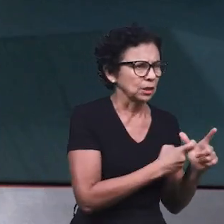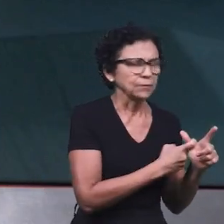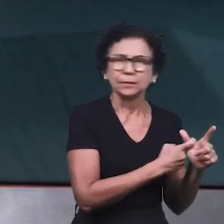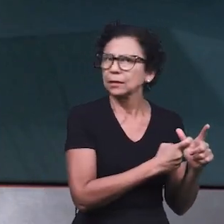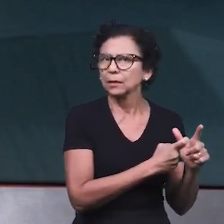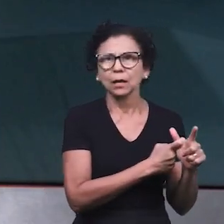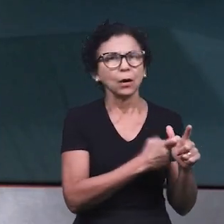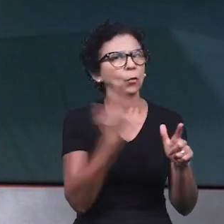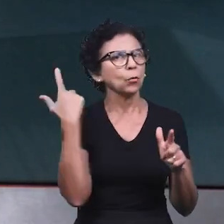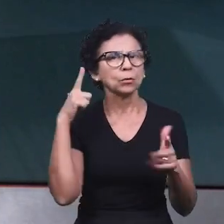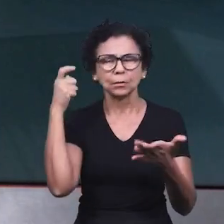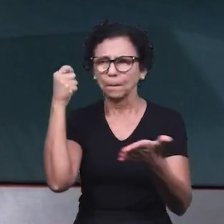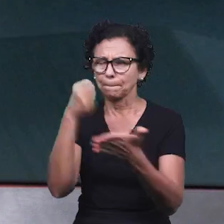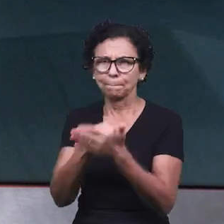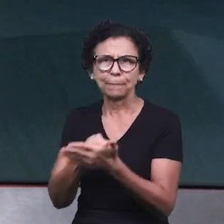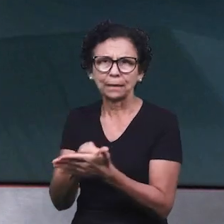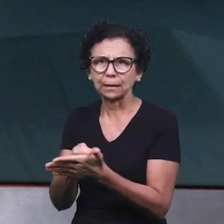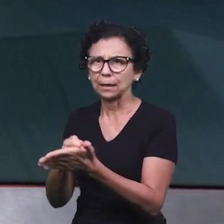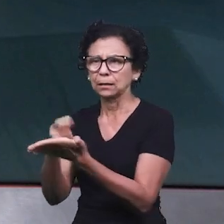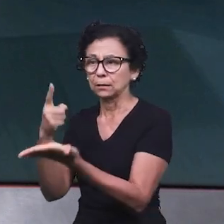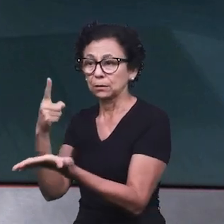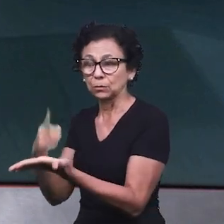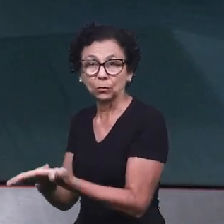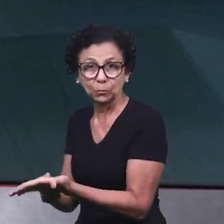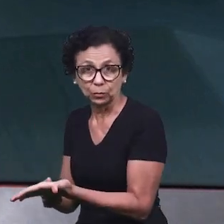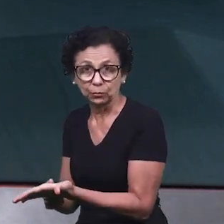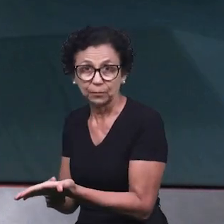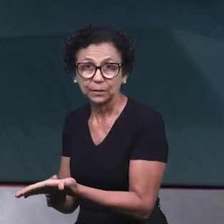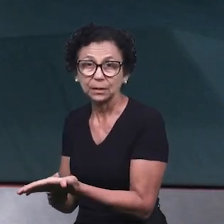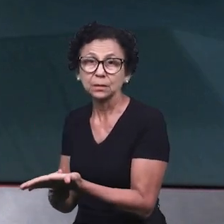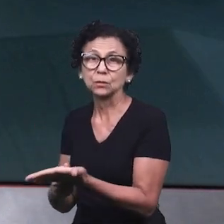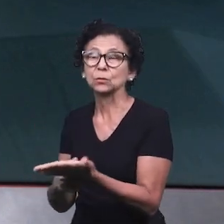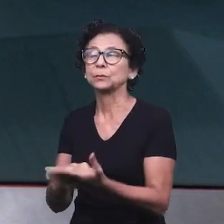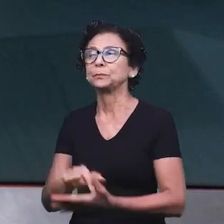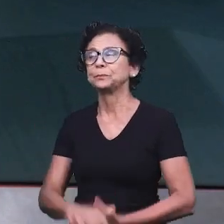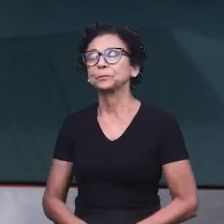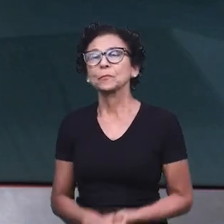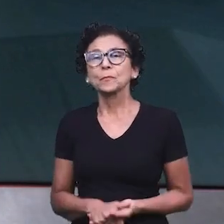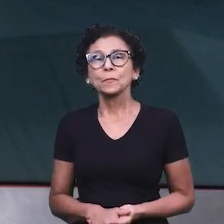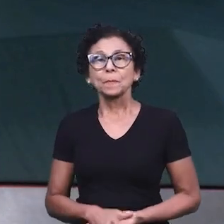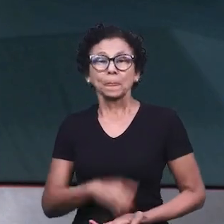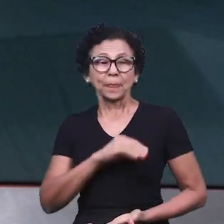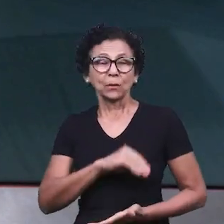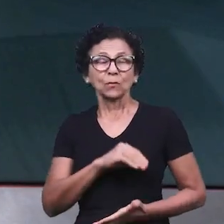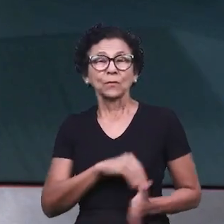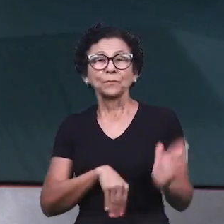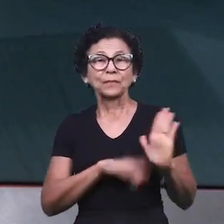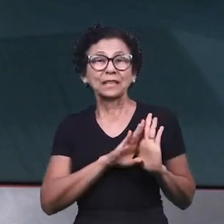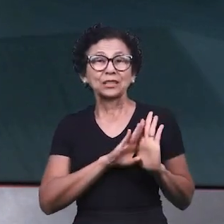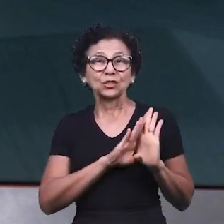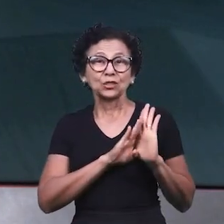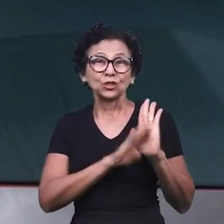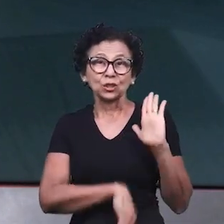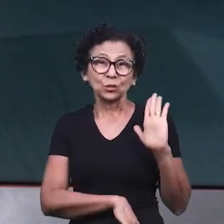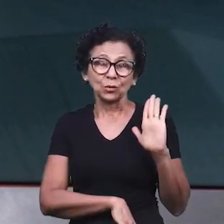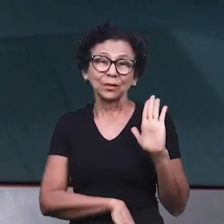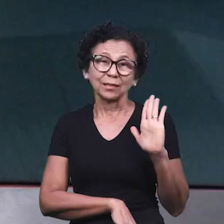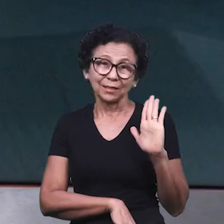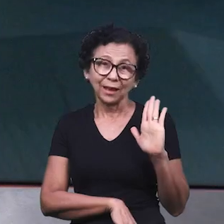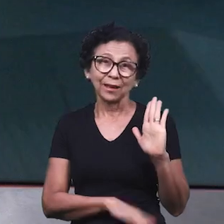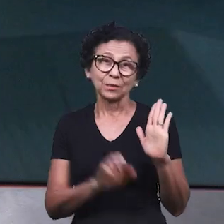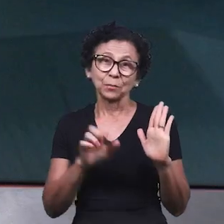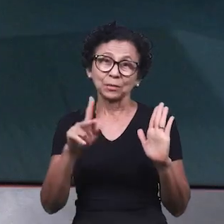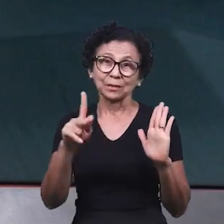conseguir pagar, não conseguir honrar com esse compromisso, ou seja, vai descontar tanto do seu salário ou dos